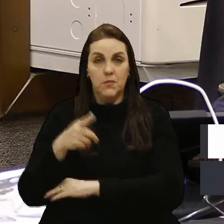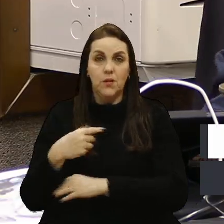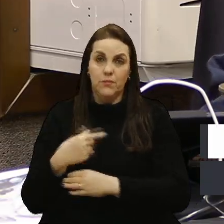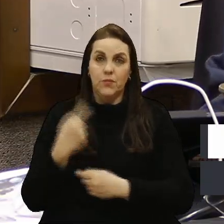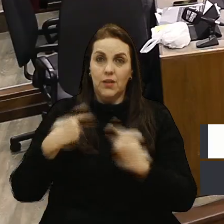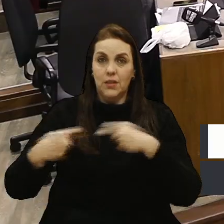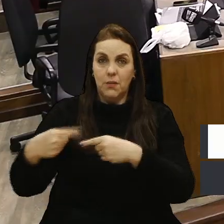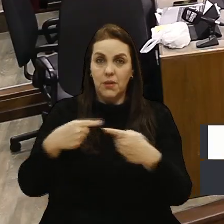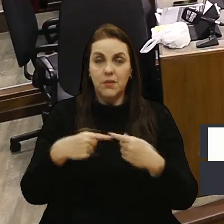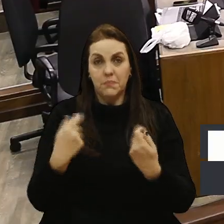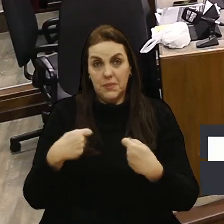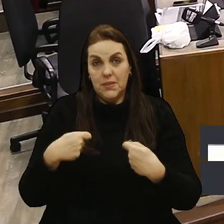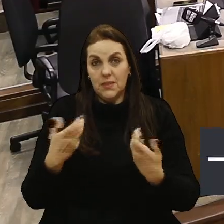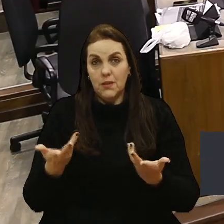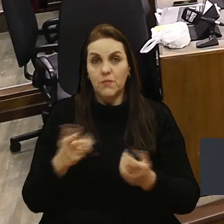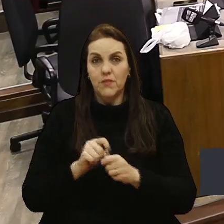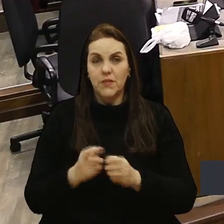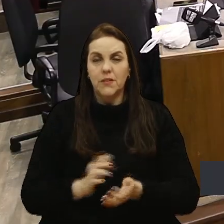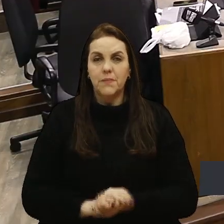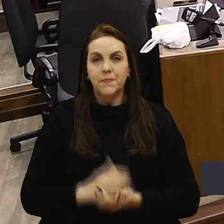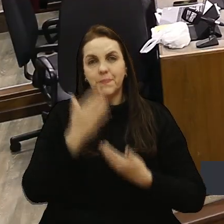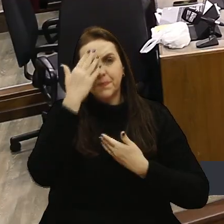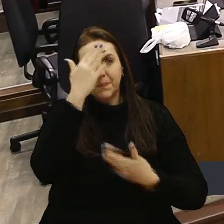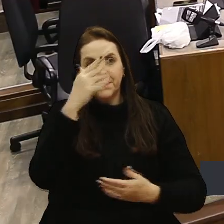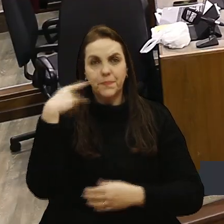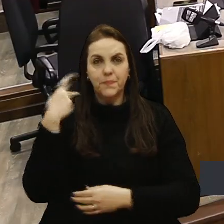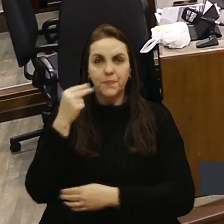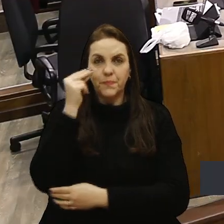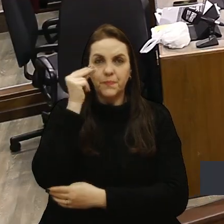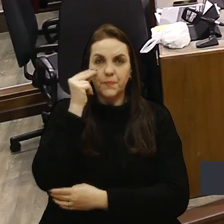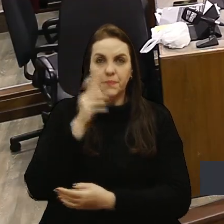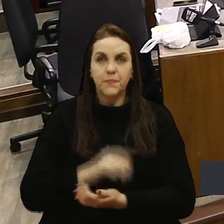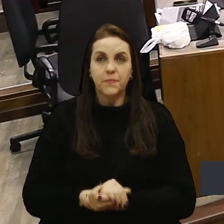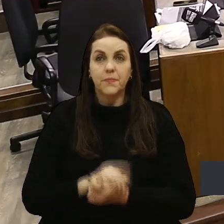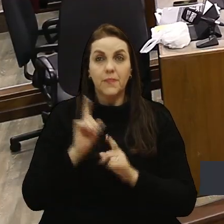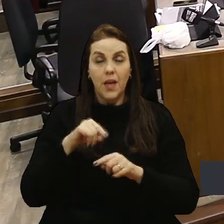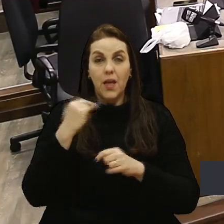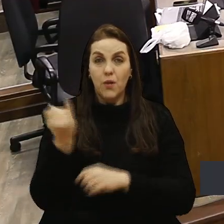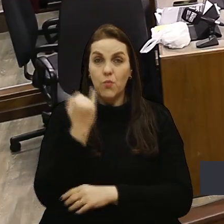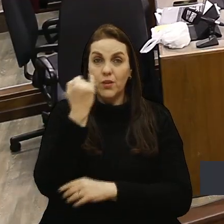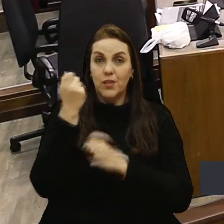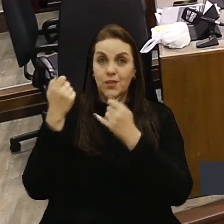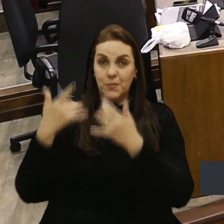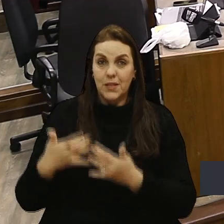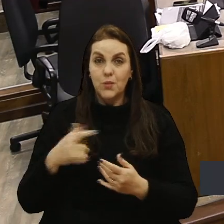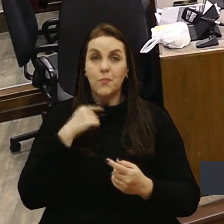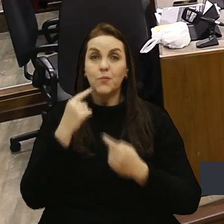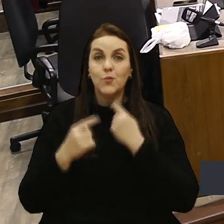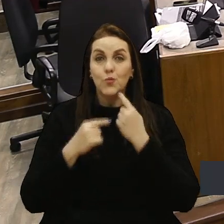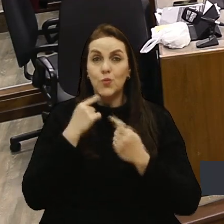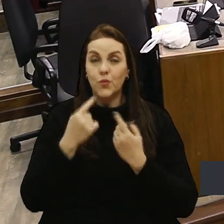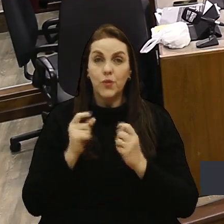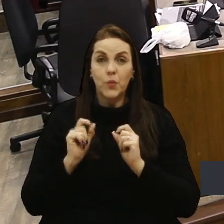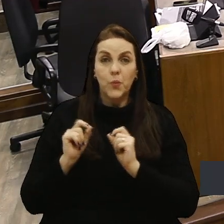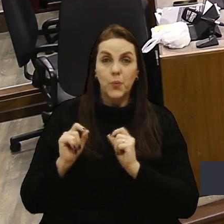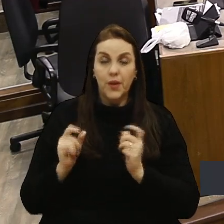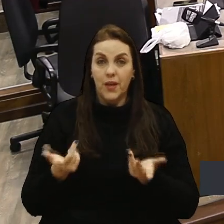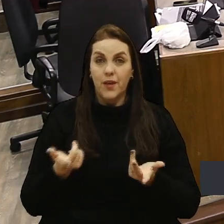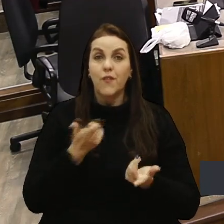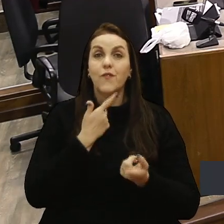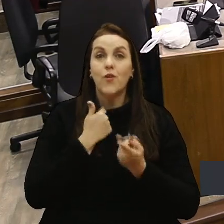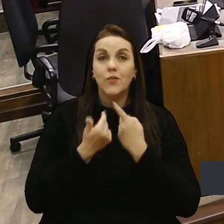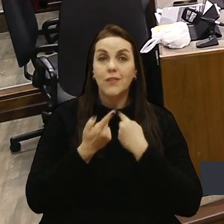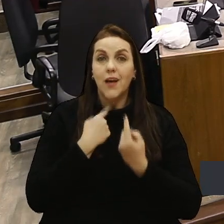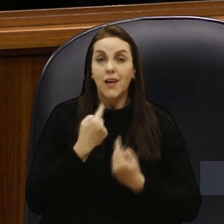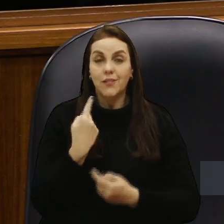Obrigado, querida. Muito obrigado, vereador Cláudio. Eu acho importante essa explicação, porque é uma dúvida que a gente ficava de qual que seria a